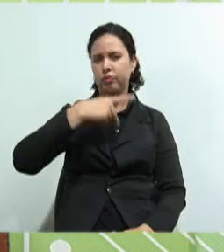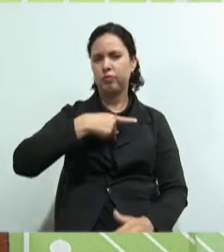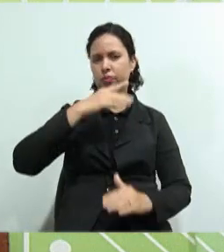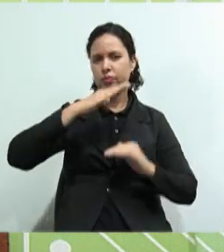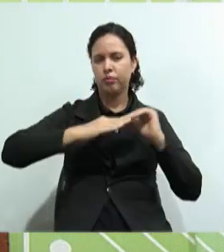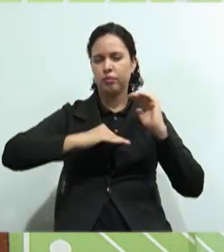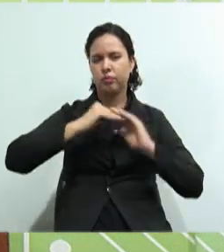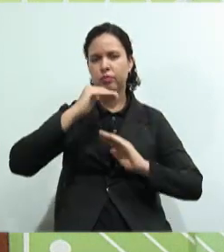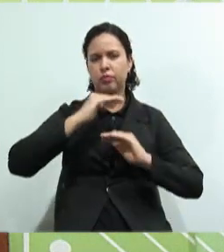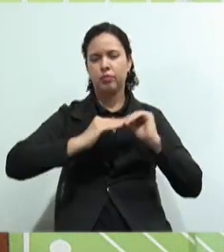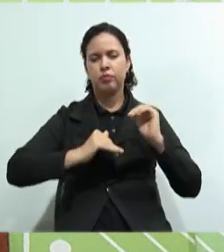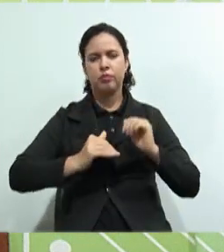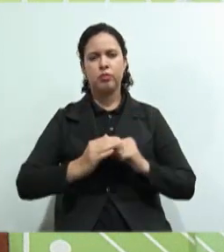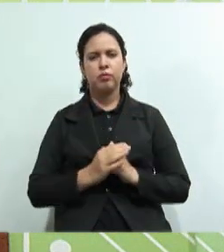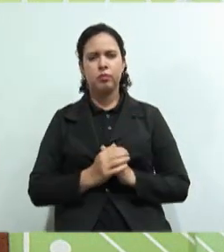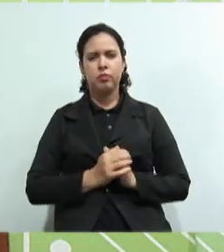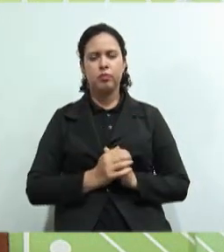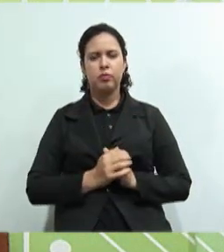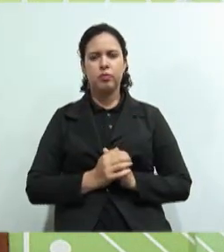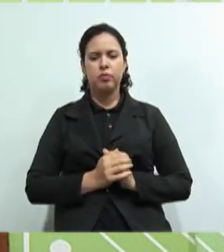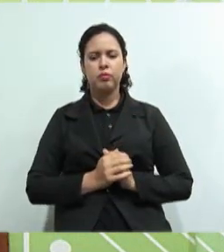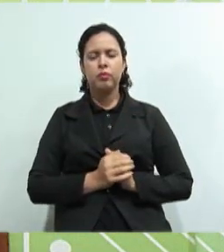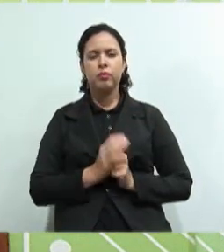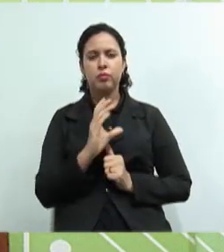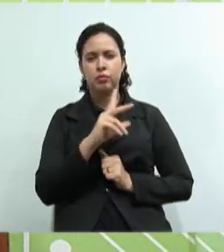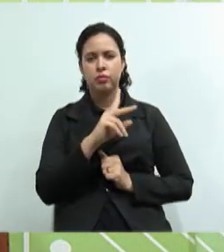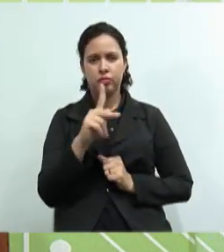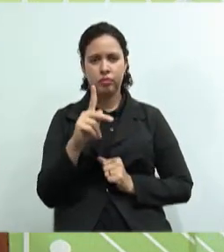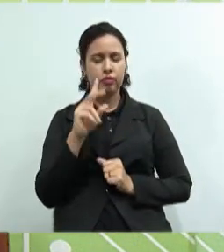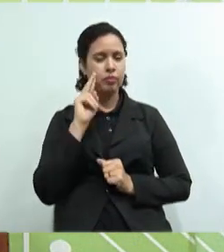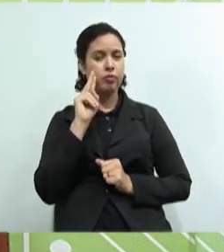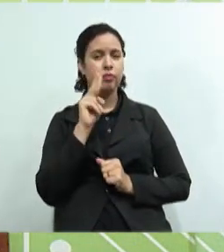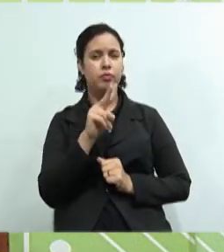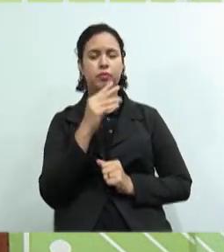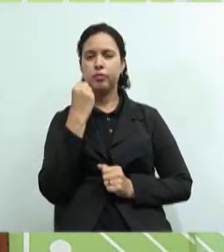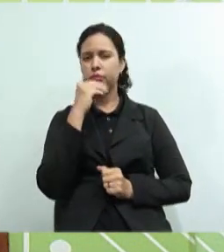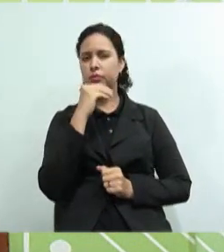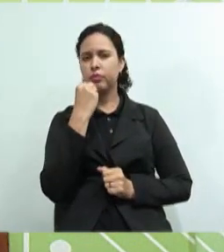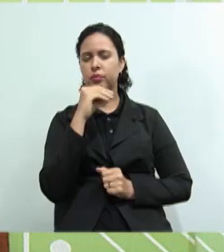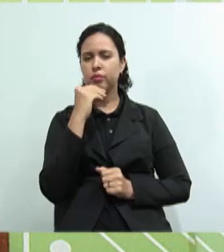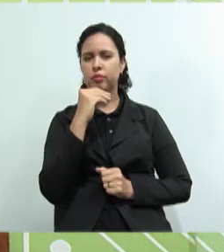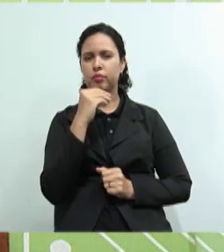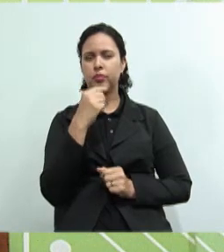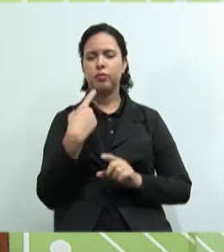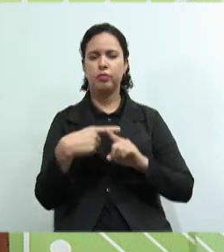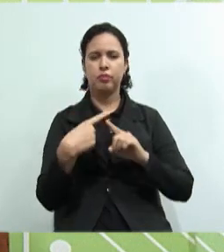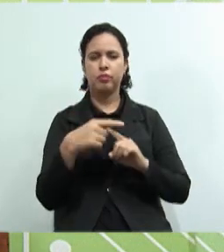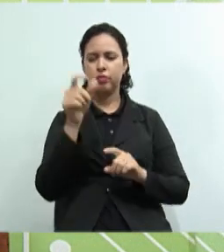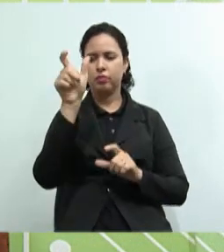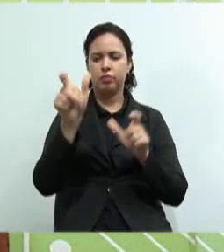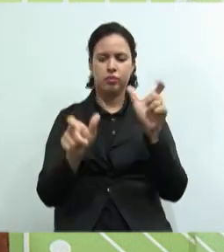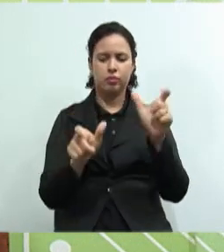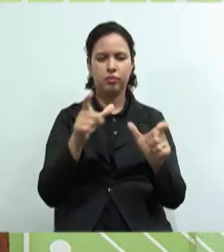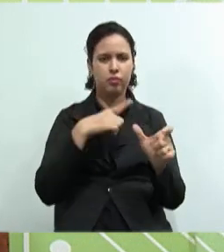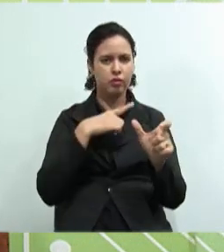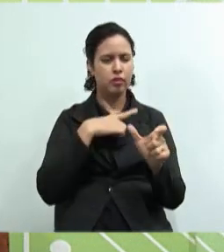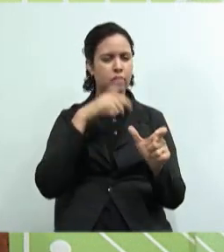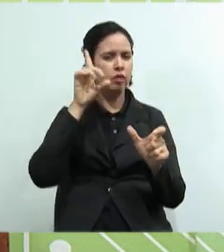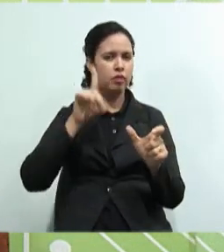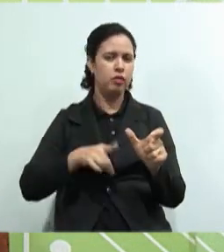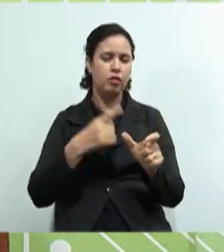profissional. E no cooperativismo a gente vê oportunidades, porque o cooperativismo, cada cooperado tem direito a um voto, a gente não vai